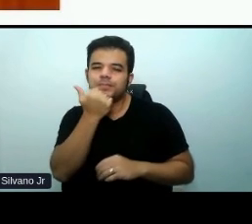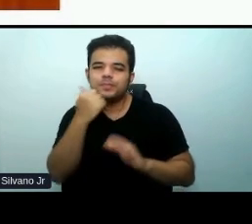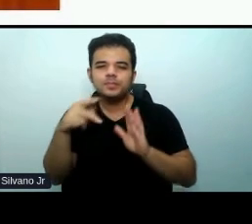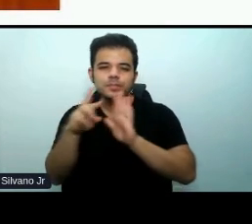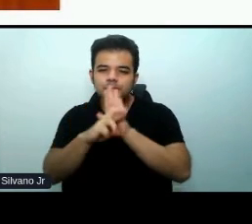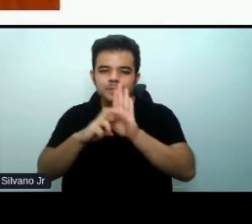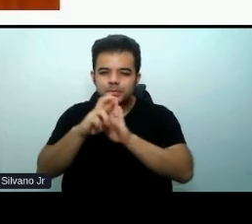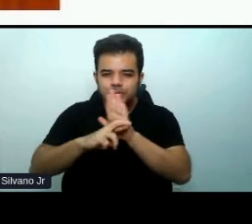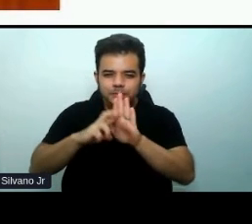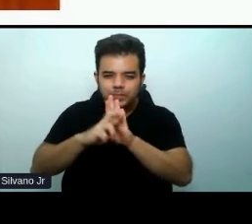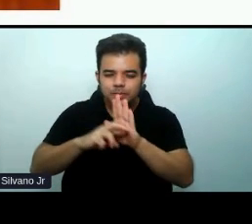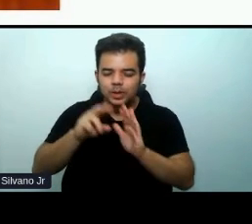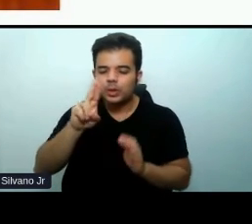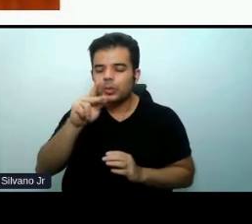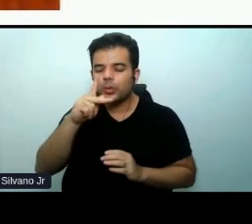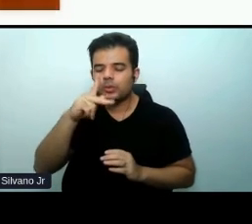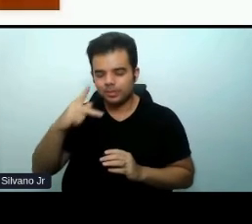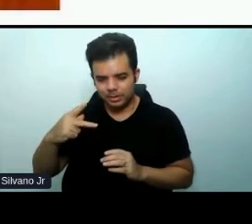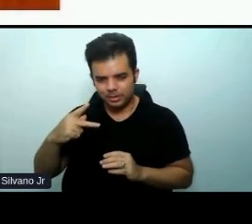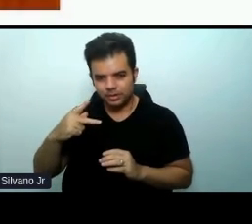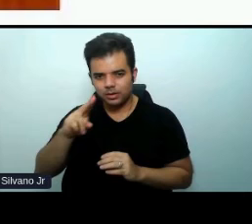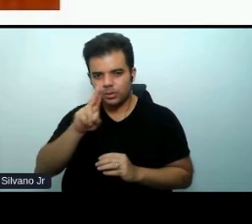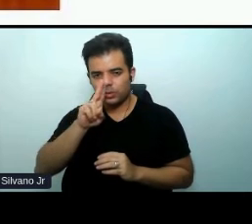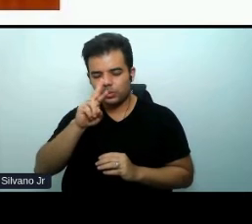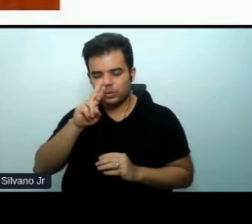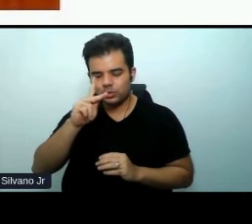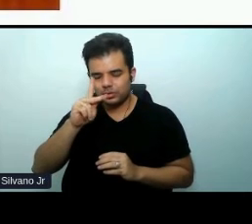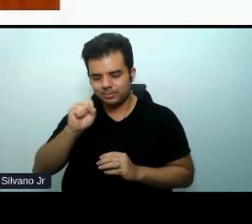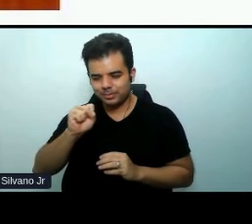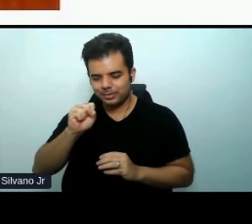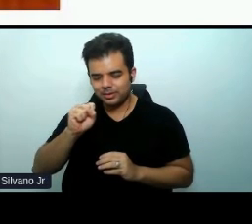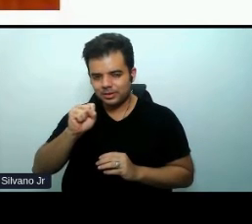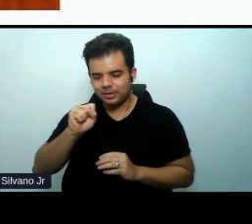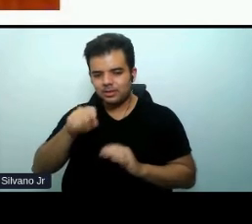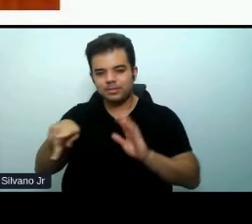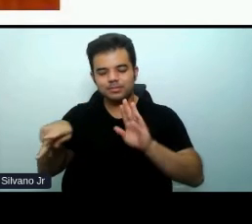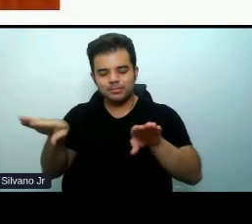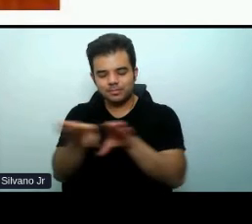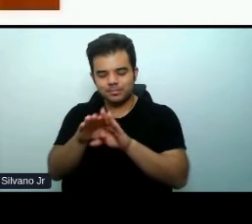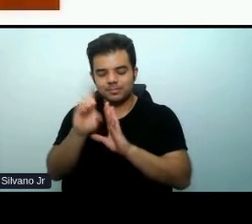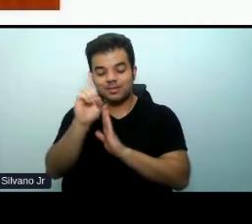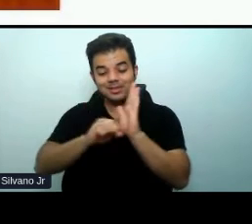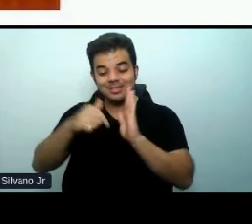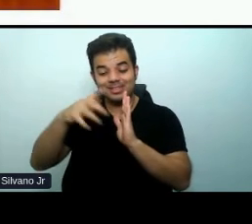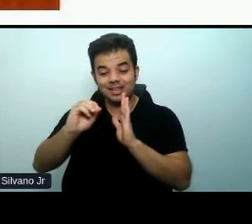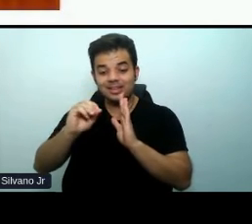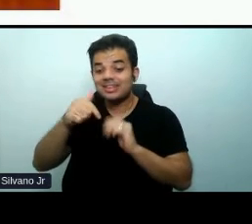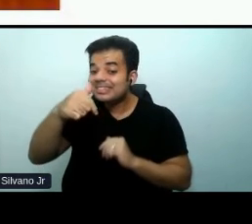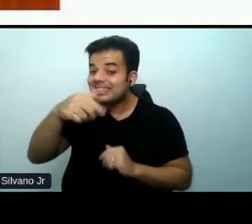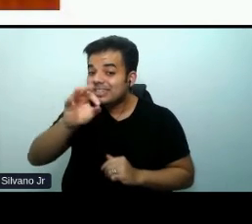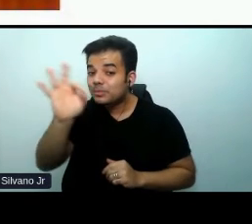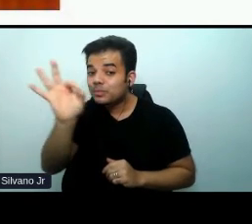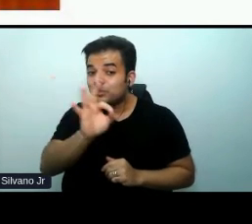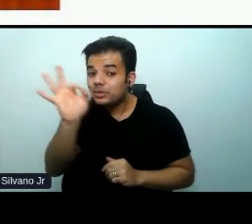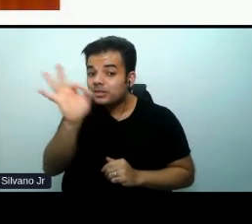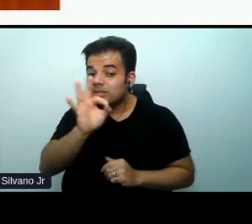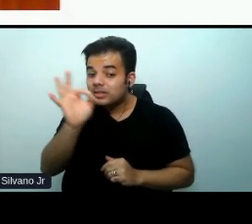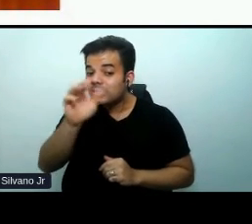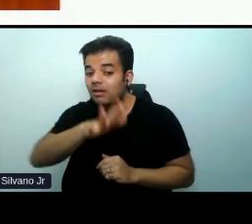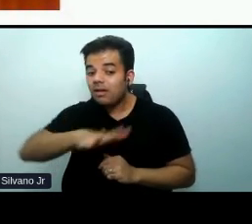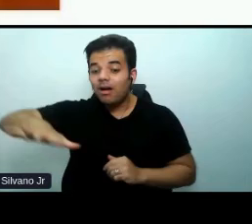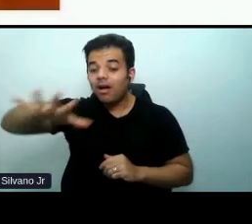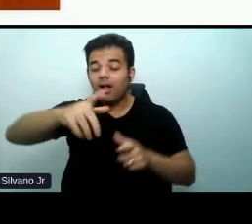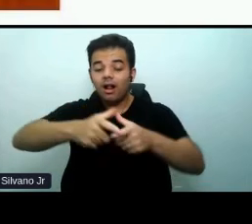do IME na USP, na década de 70, onde 70% do público era